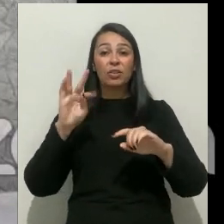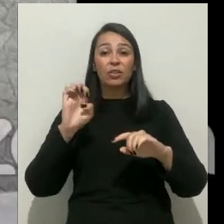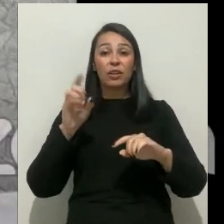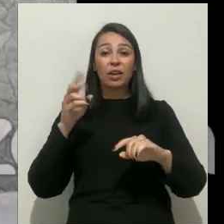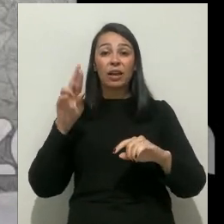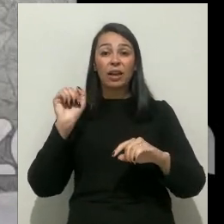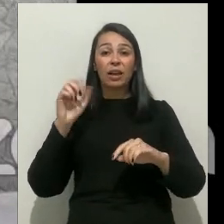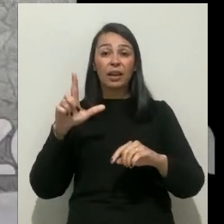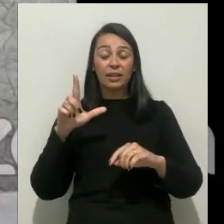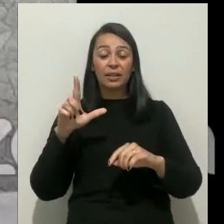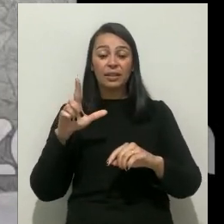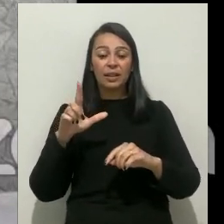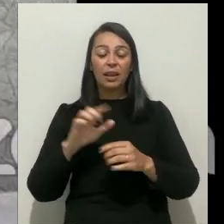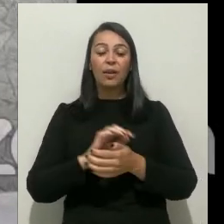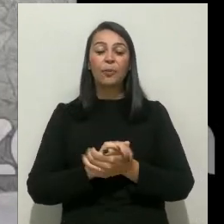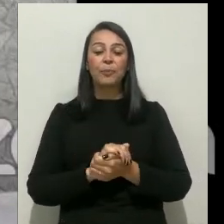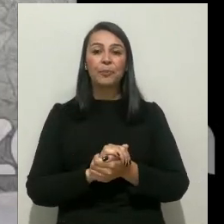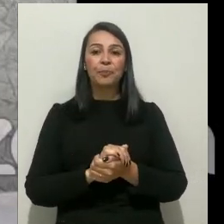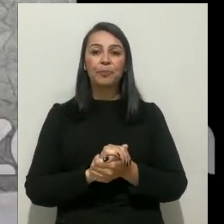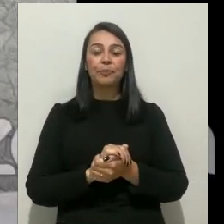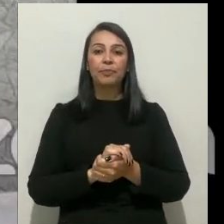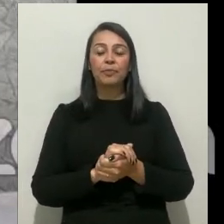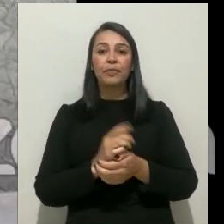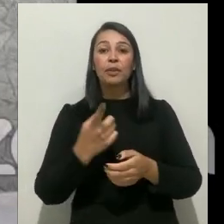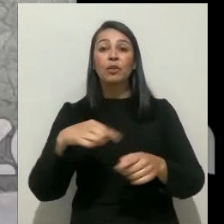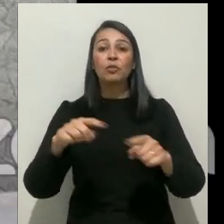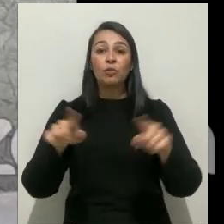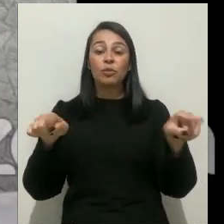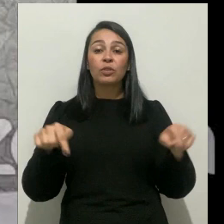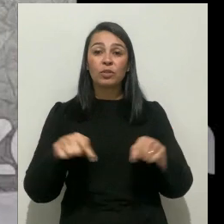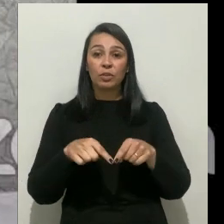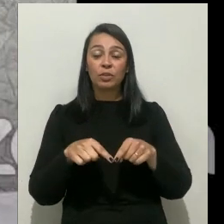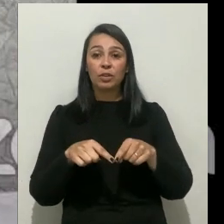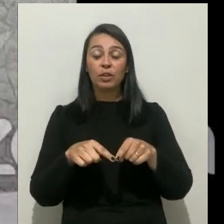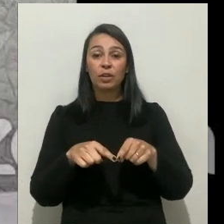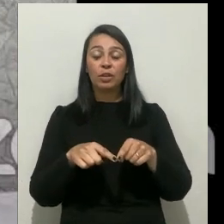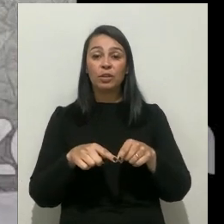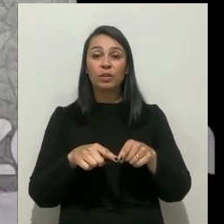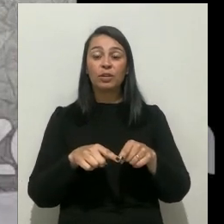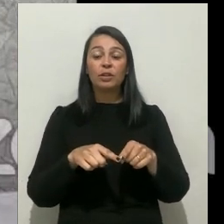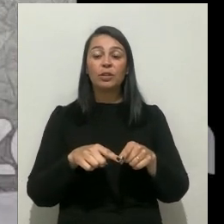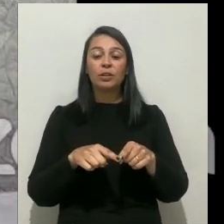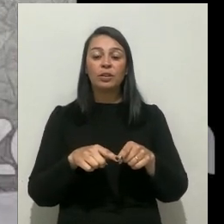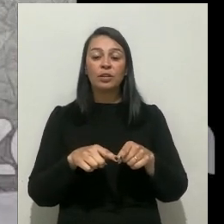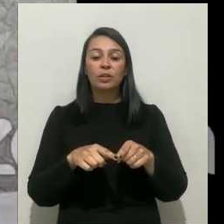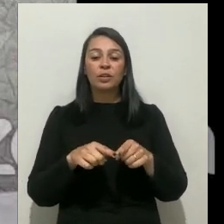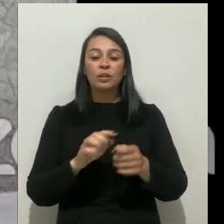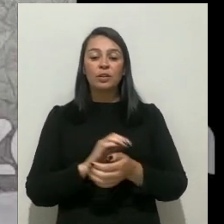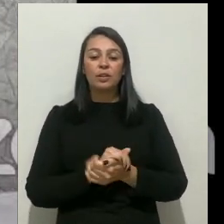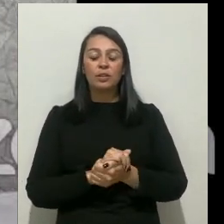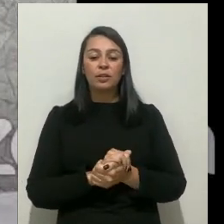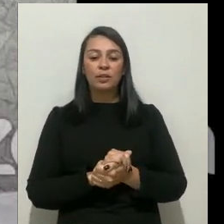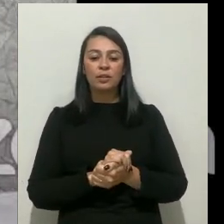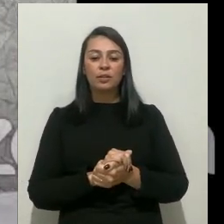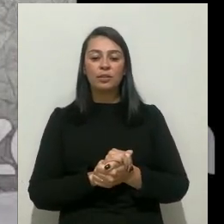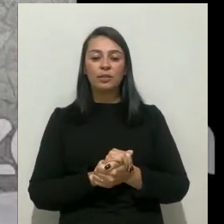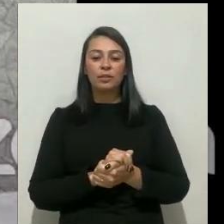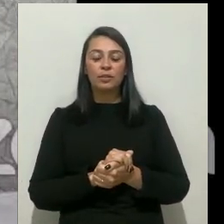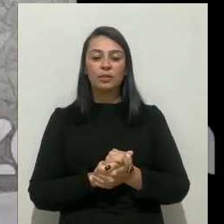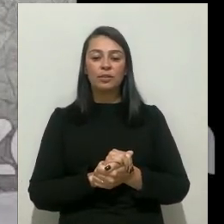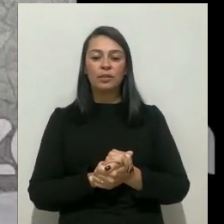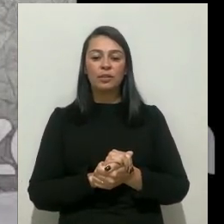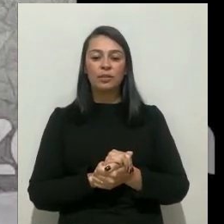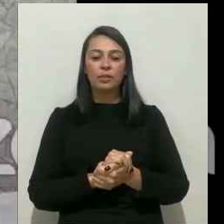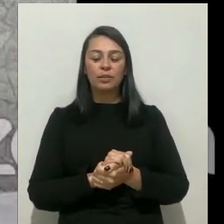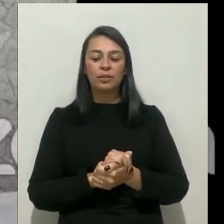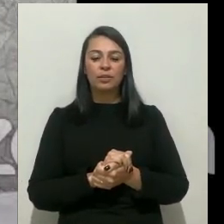finalmente me associei ao escritório, e enquanto a obra da catedral estava acontecendo, que é uma construção do Heitor, né, em